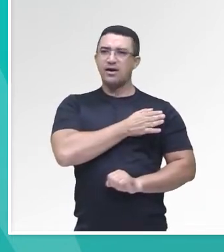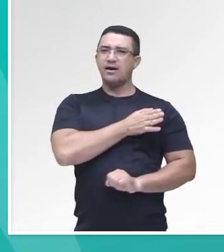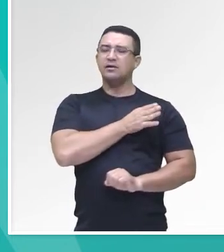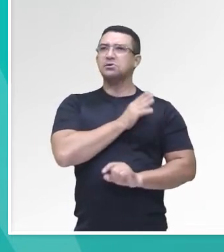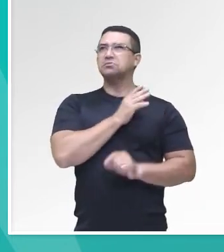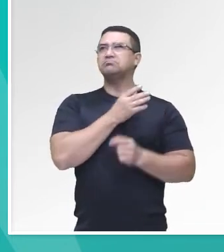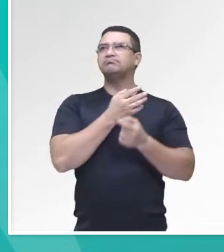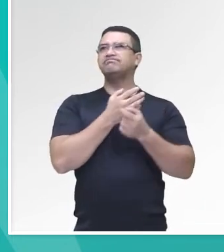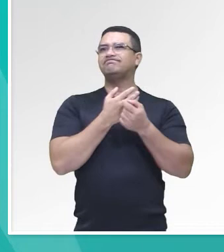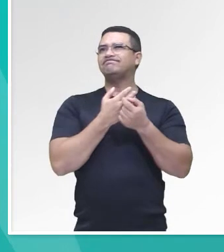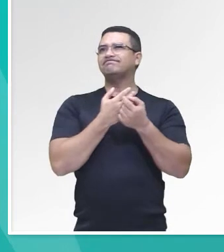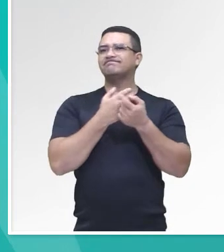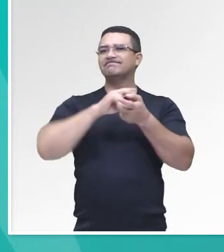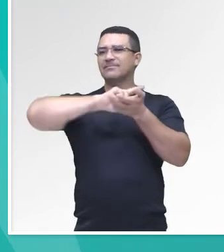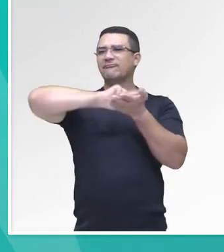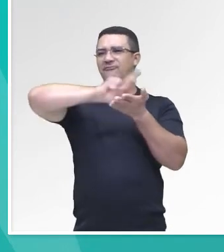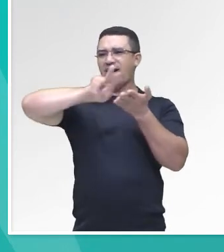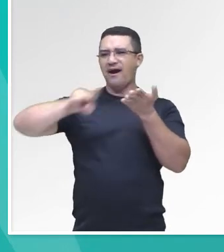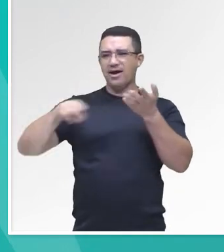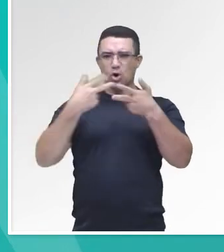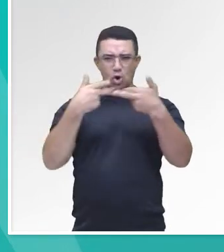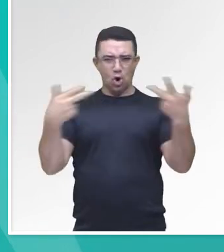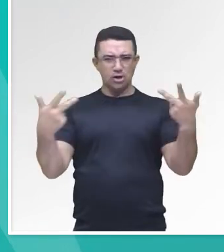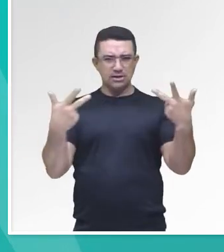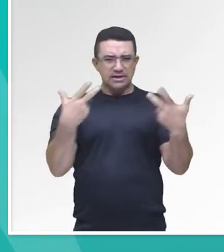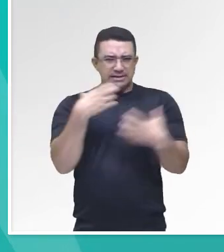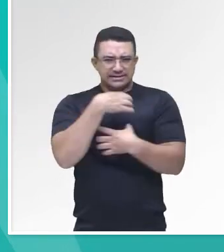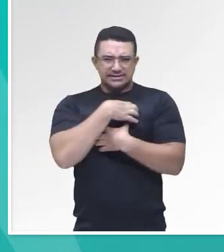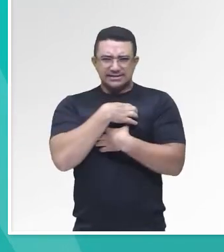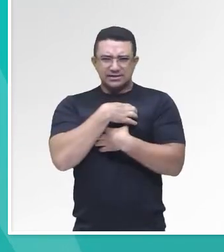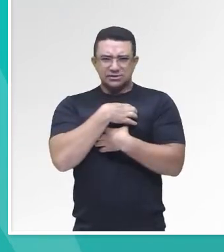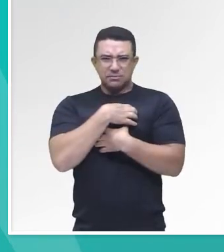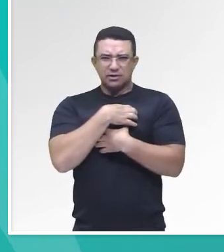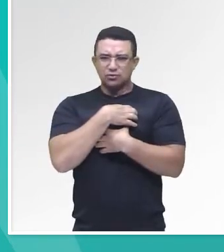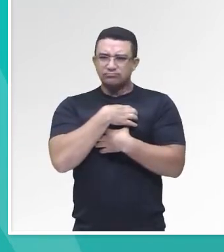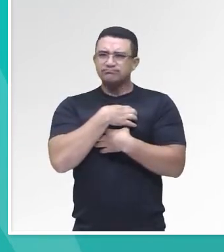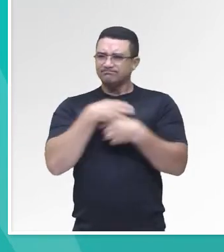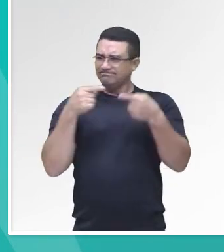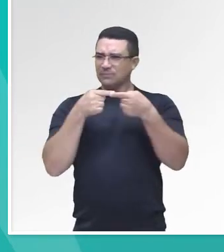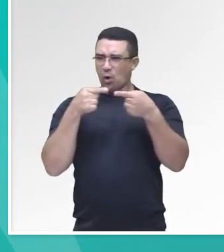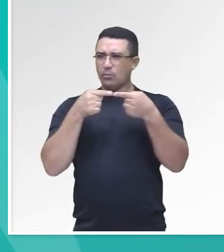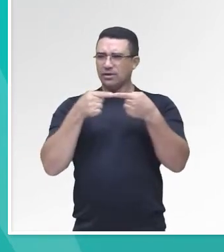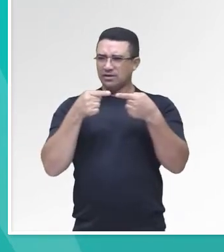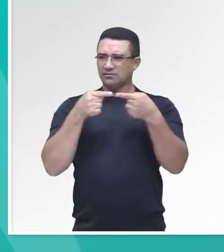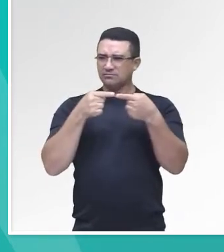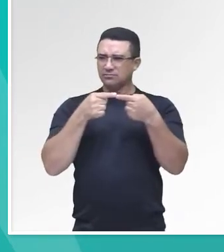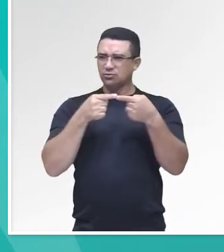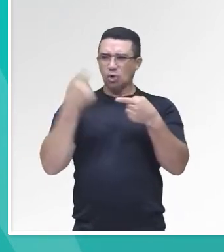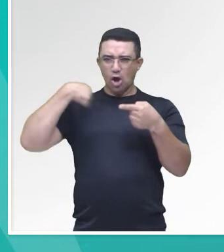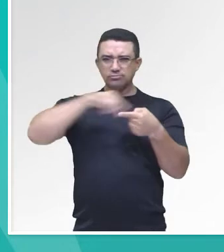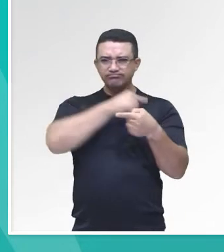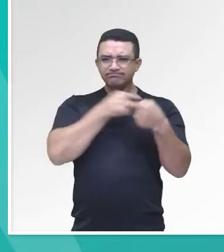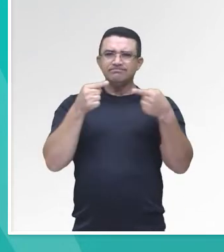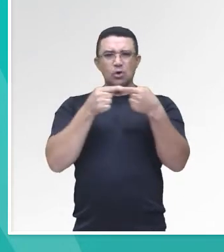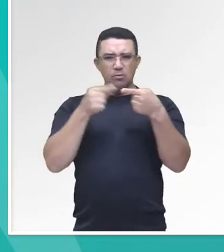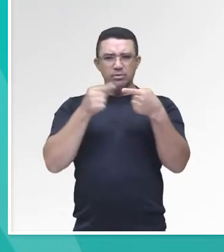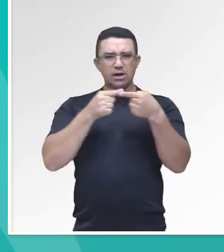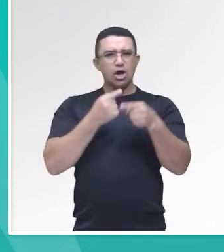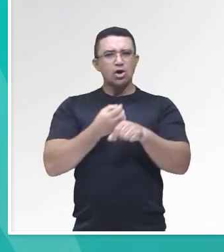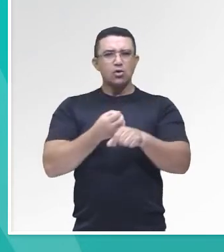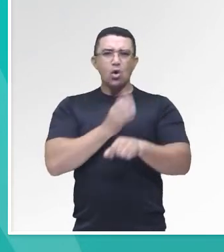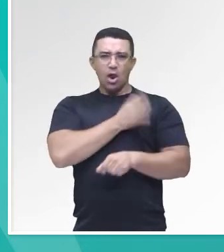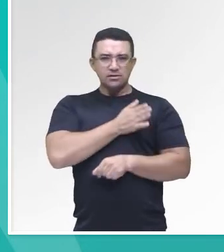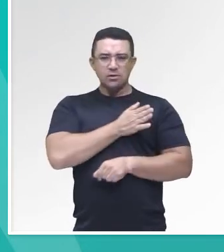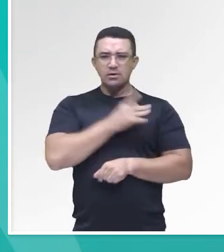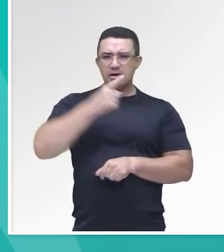nossos sentimentos, né, estão relacionados ao coração, não é isso? Quando a pessoa é muito sentimental,